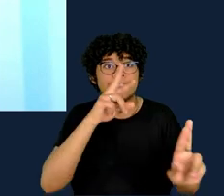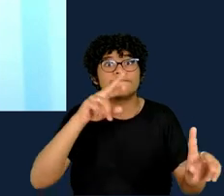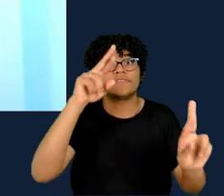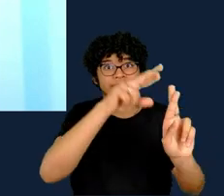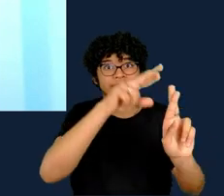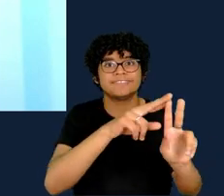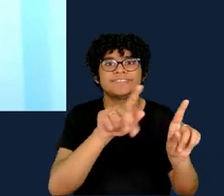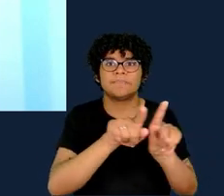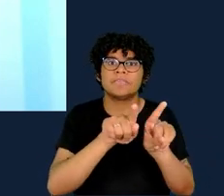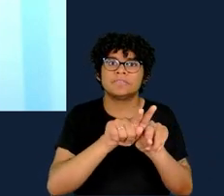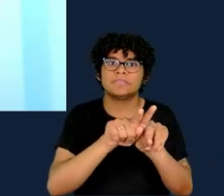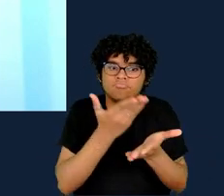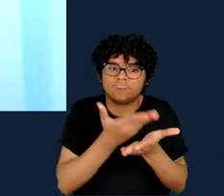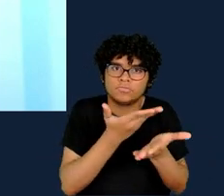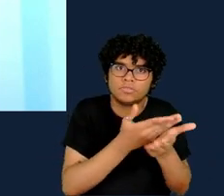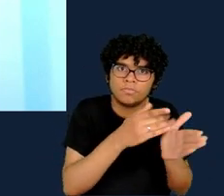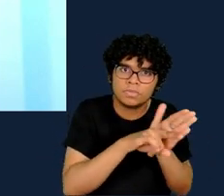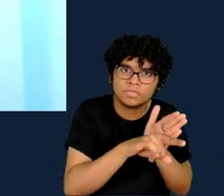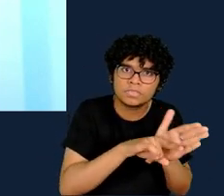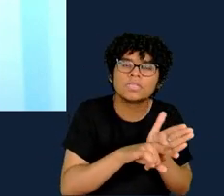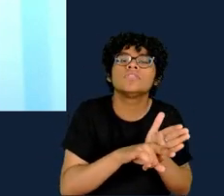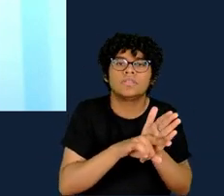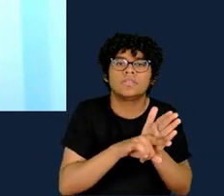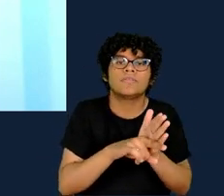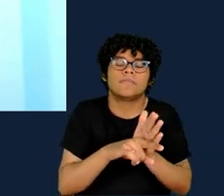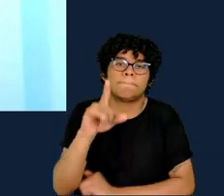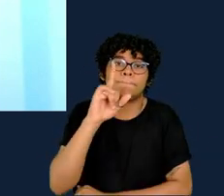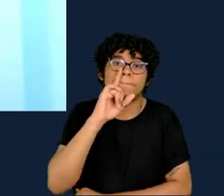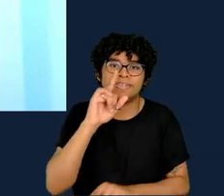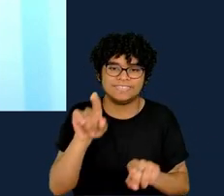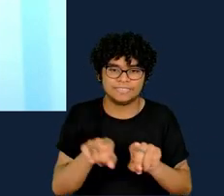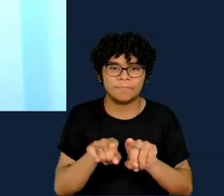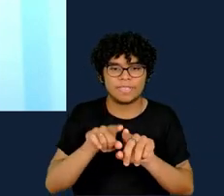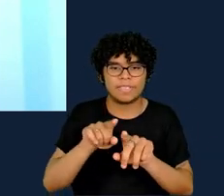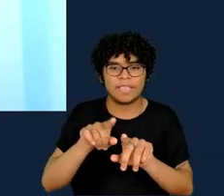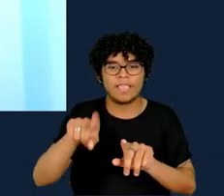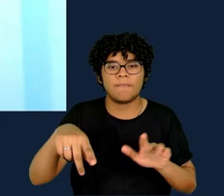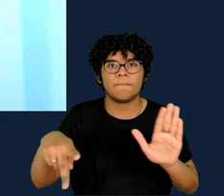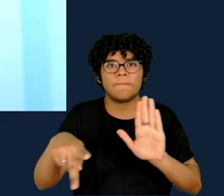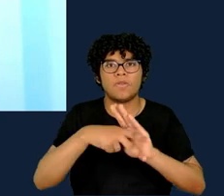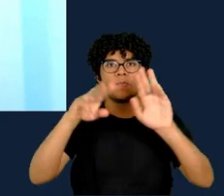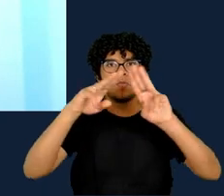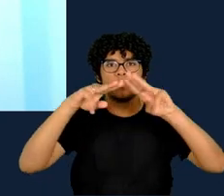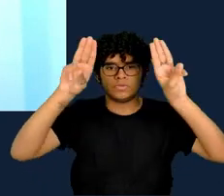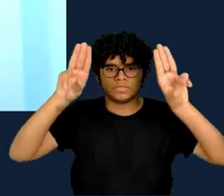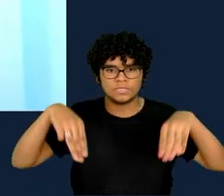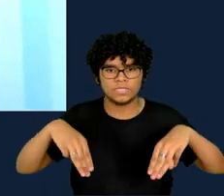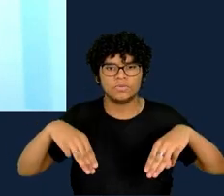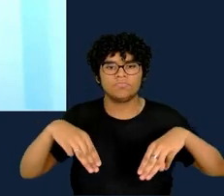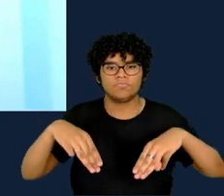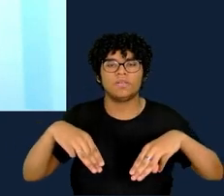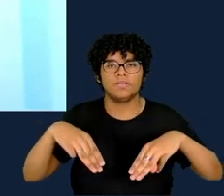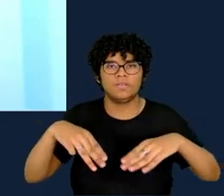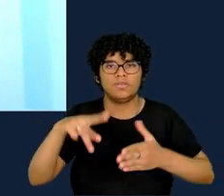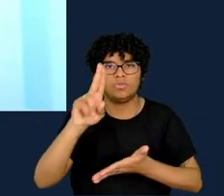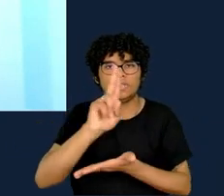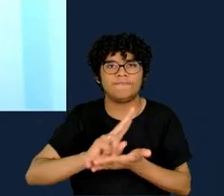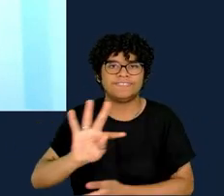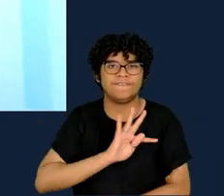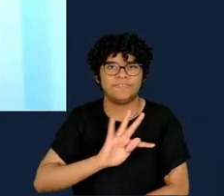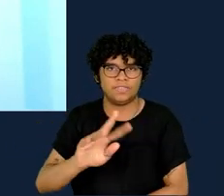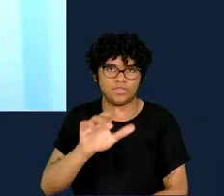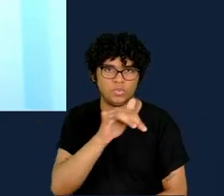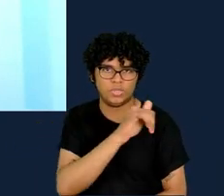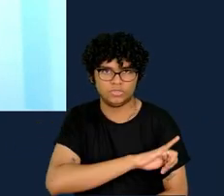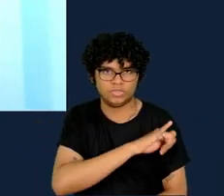É uma mestra e doutora em antropologia social no Museu Nacional da Universidade Federal do Rio de Janeiro. Mais uma vez, muito